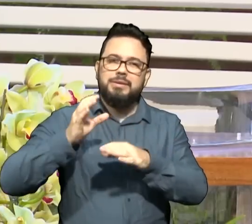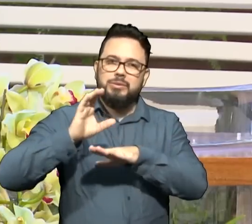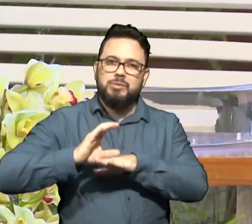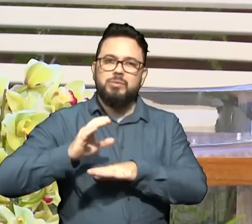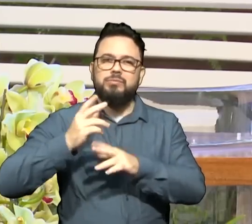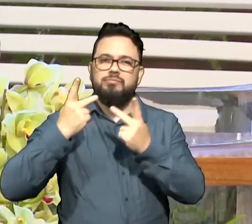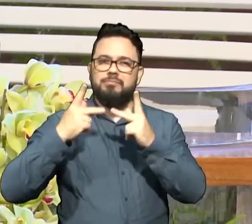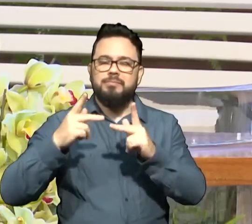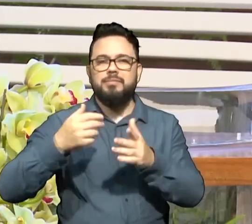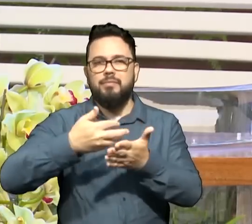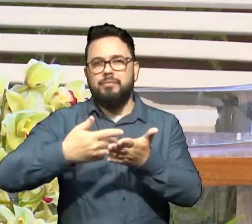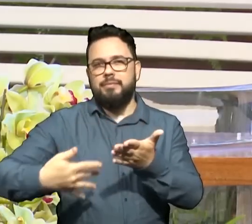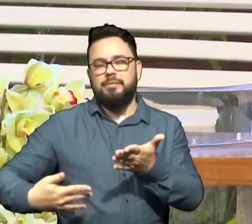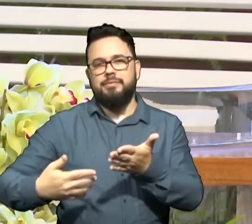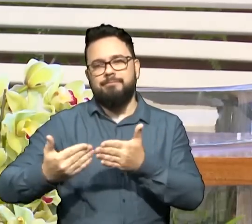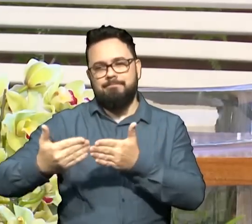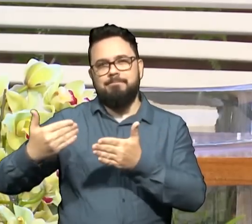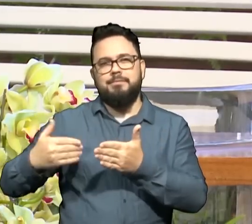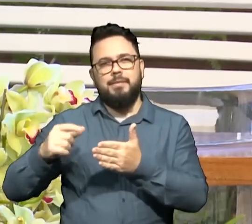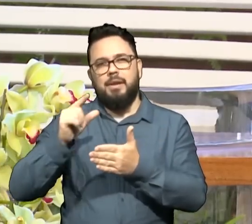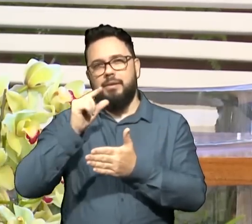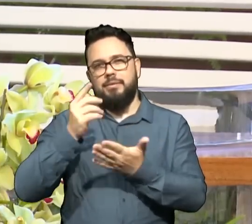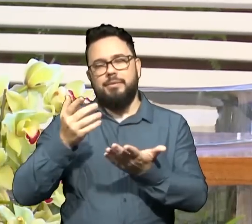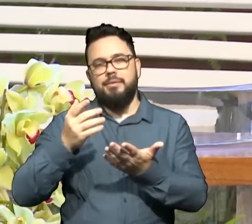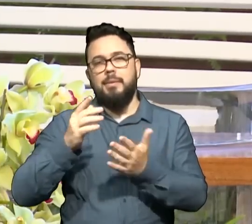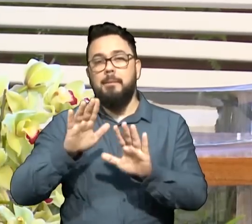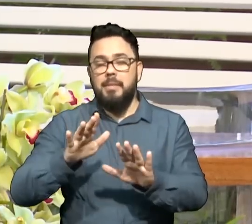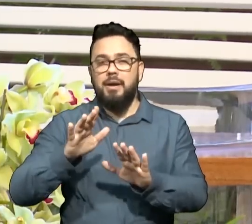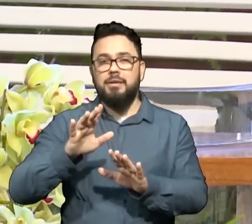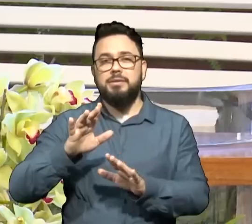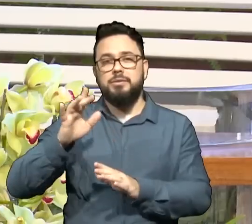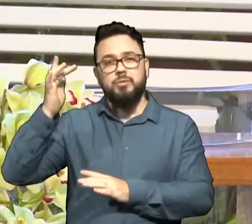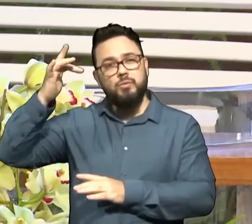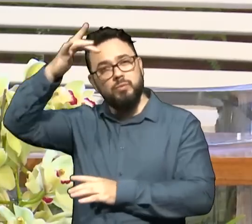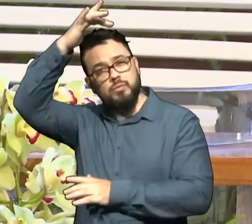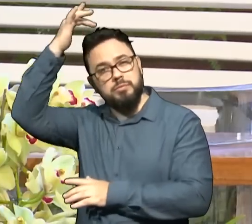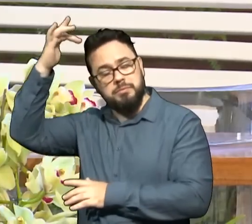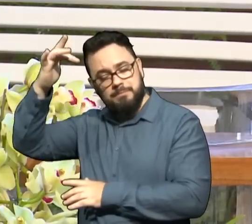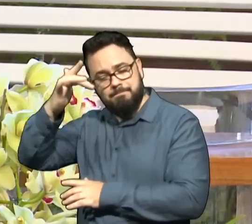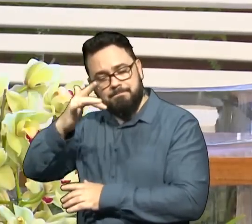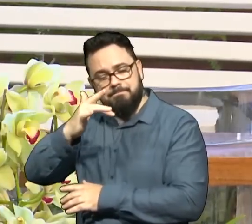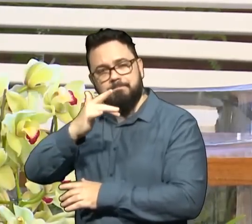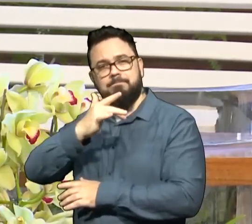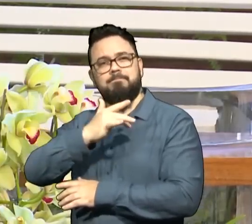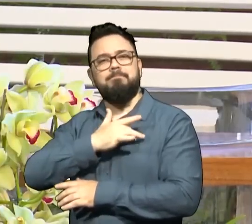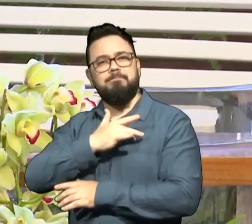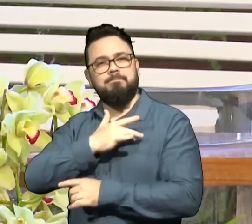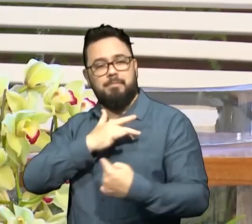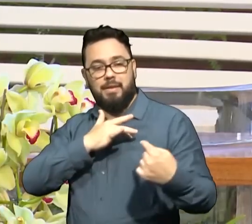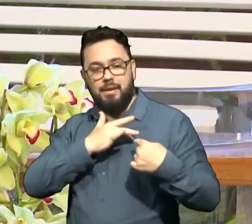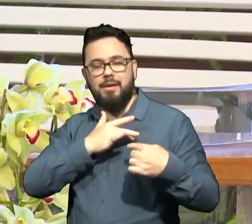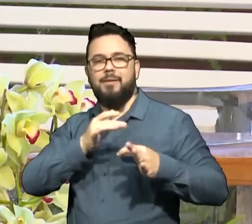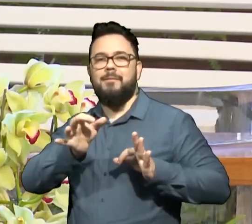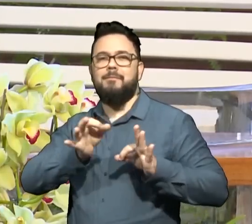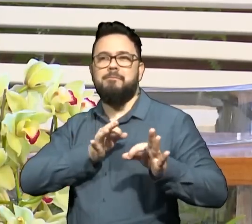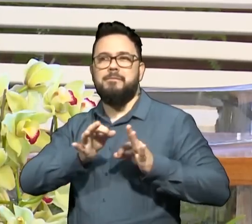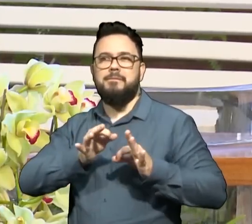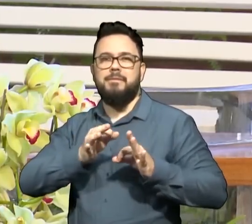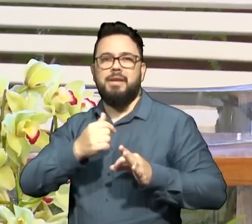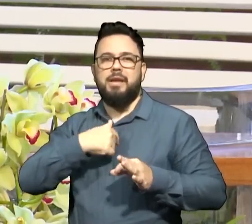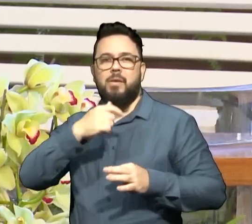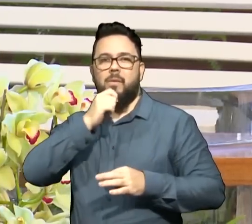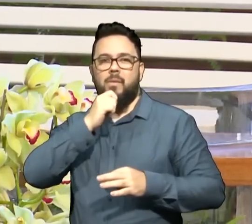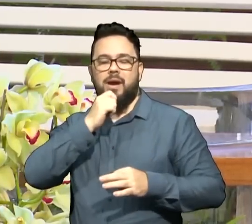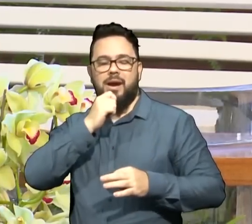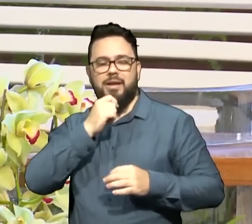dias mas o espírito que me Imbui a pregar esse sermão foi preparado quando eu estava na minha Ilha